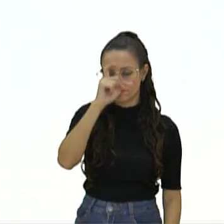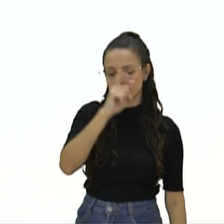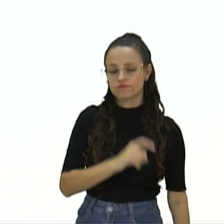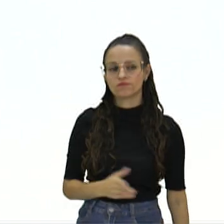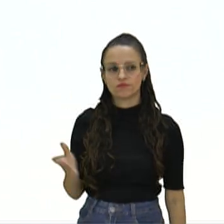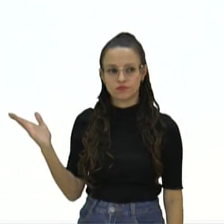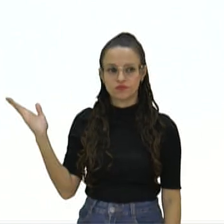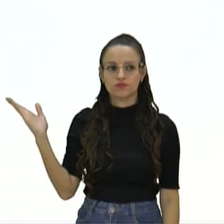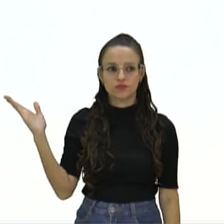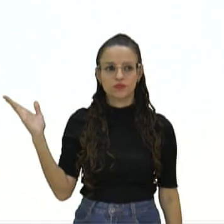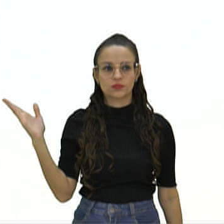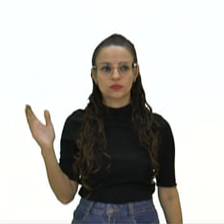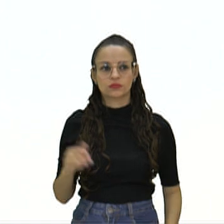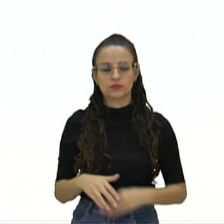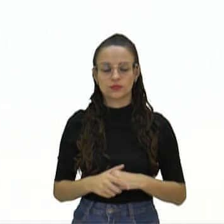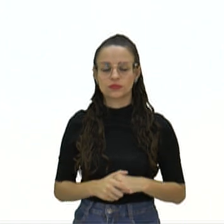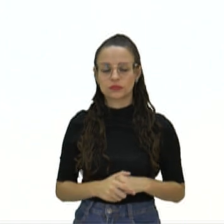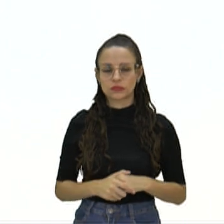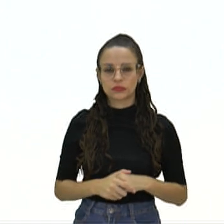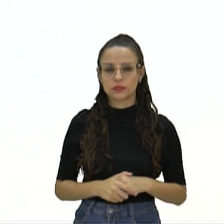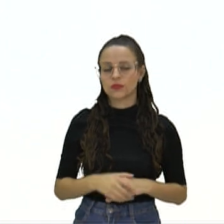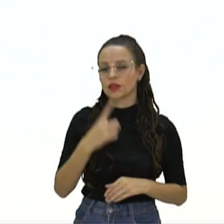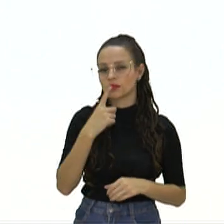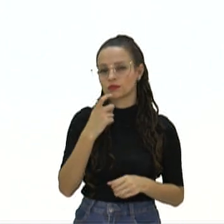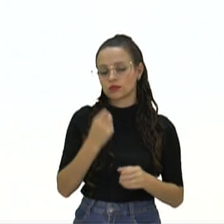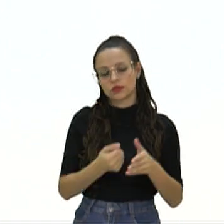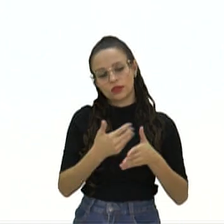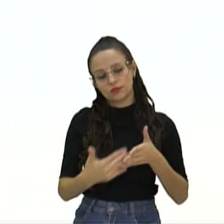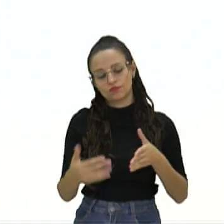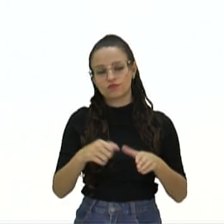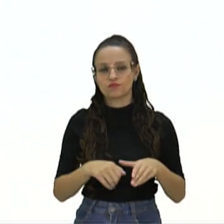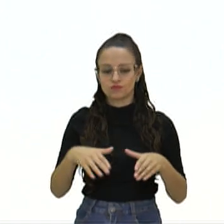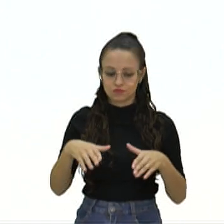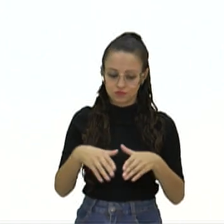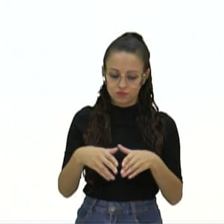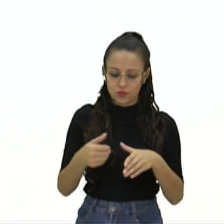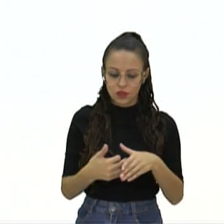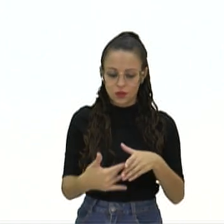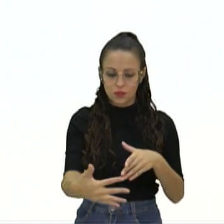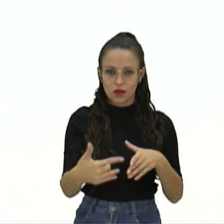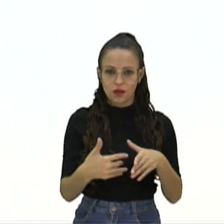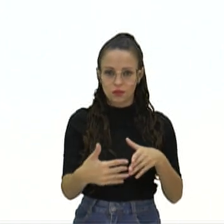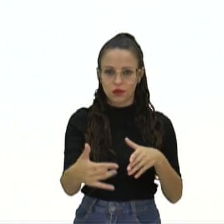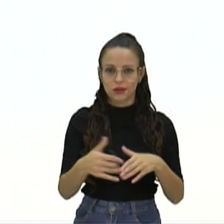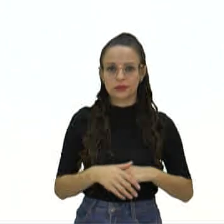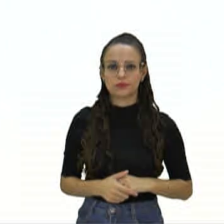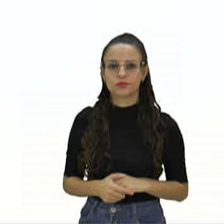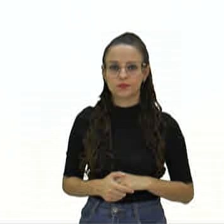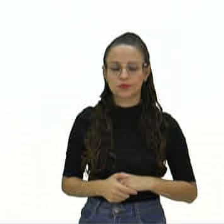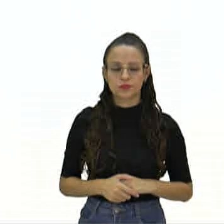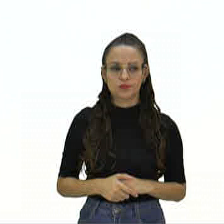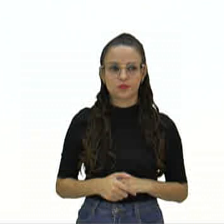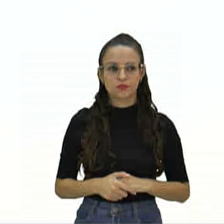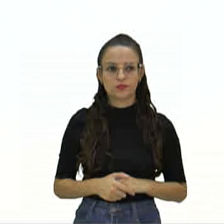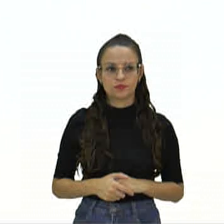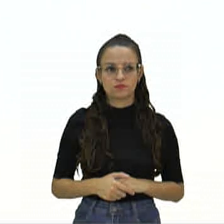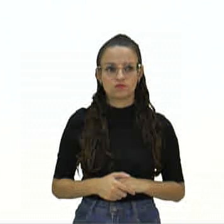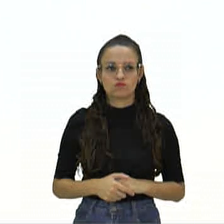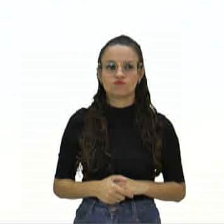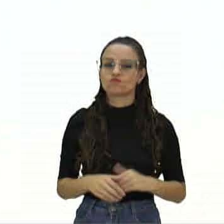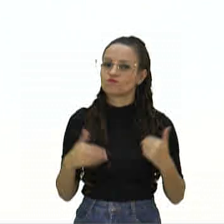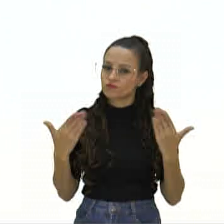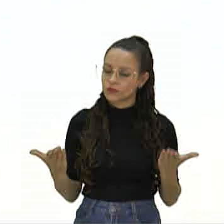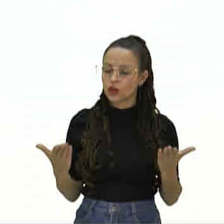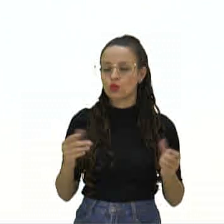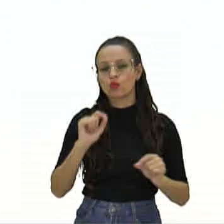a menstruação, a liberação desse sangue todo ali, caso não haja uma fecundação. Entendeu? Gente,